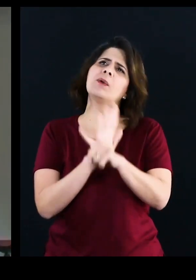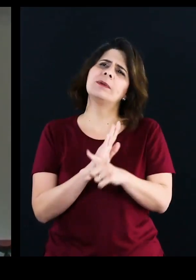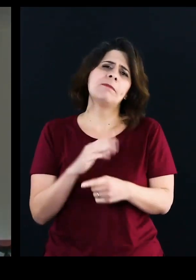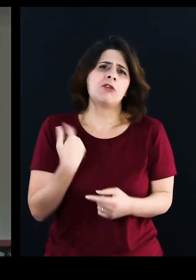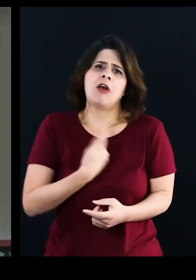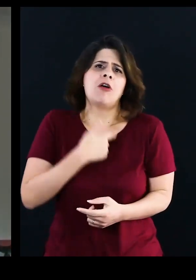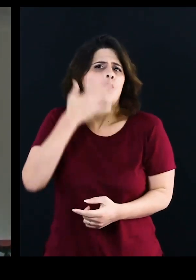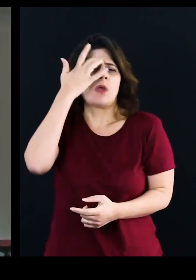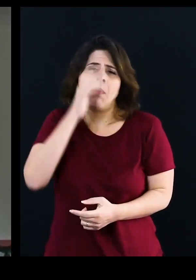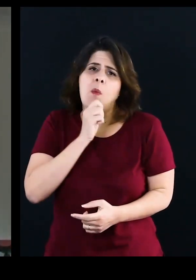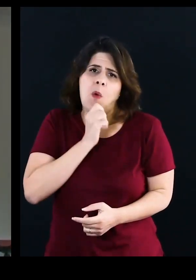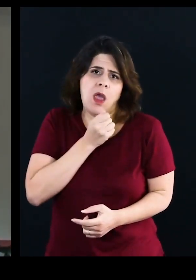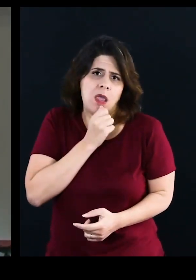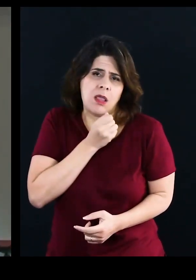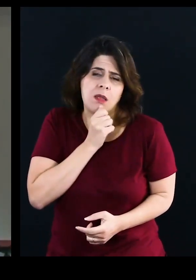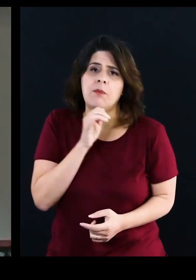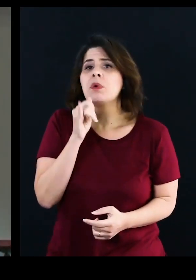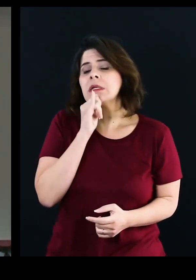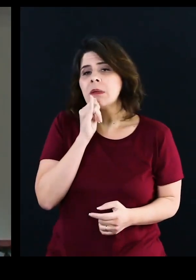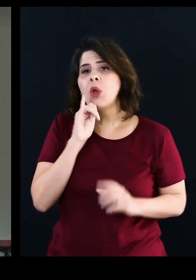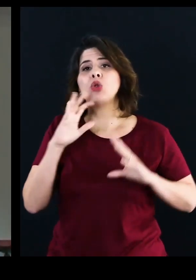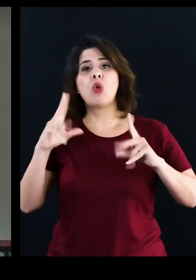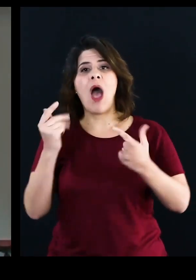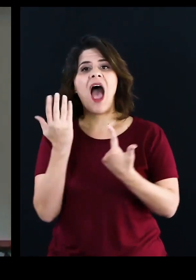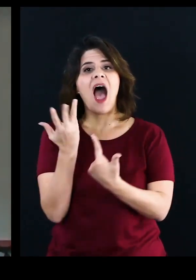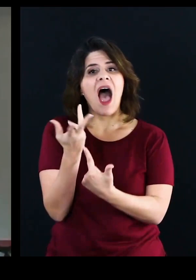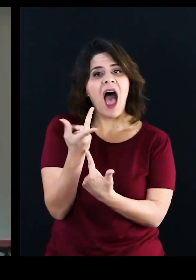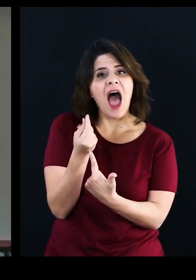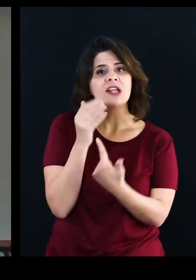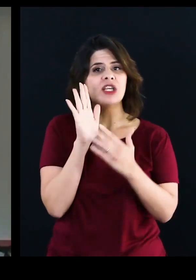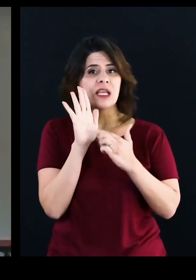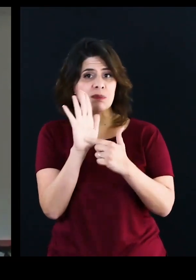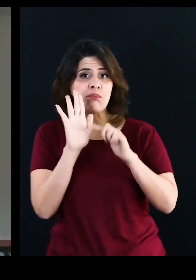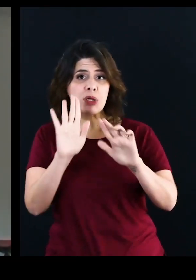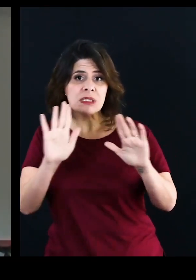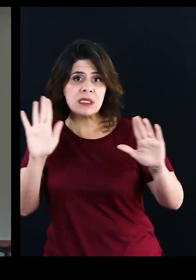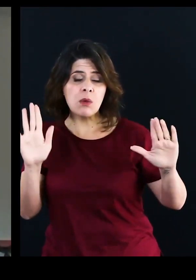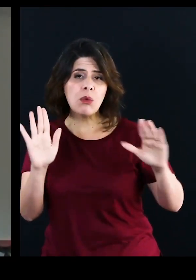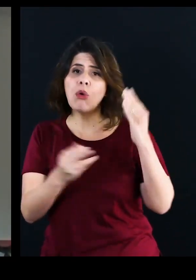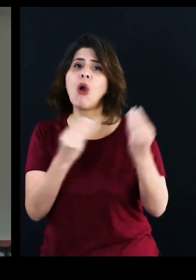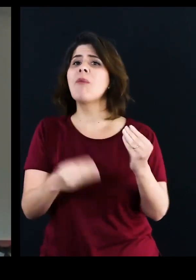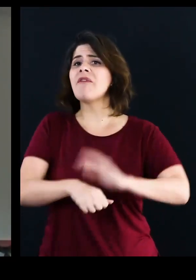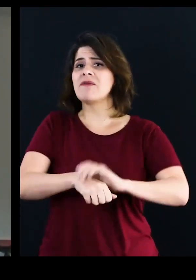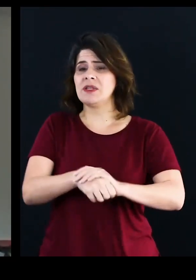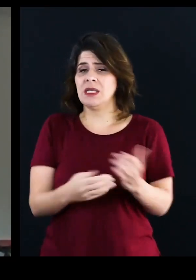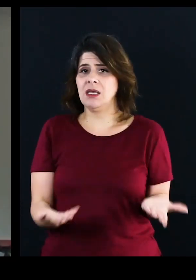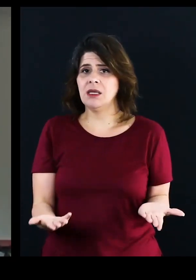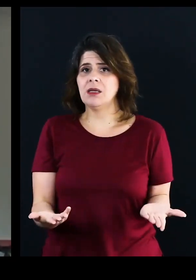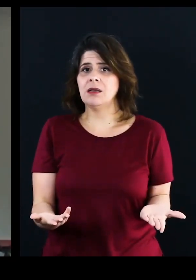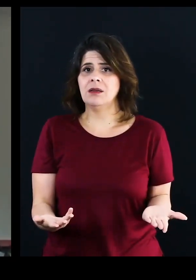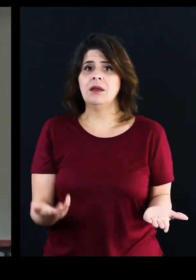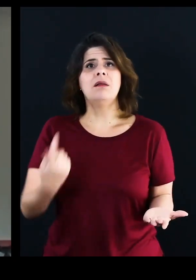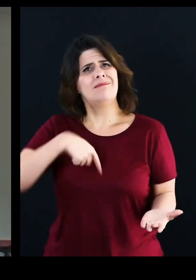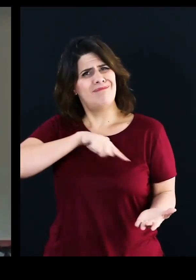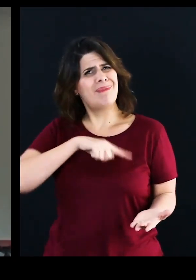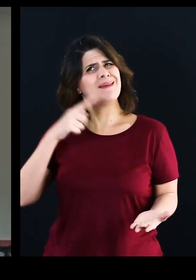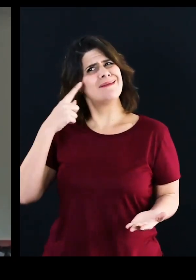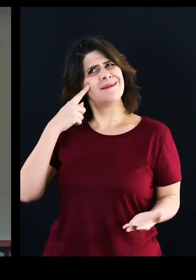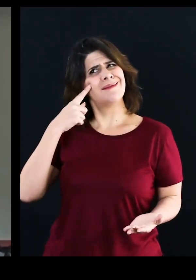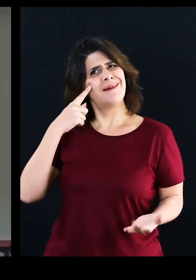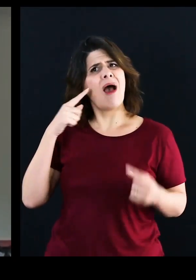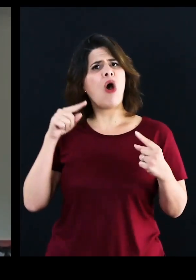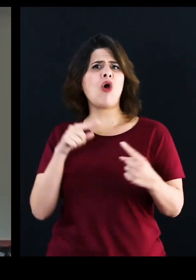as nossas exibições de arte, todas as nossas mostras de arte só podem funcionar, a gente só acha que vale a pena se elas